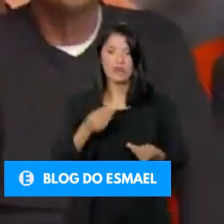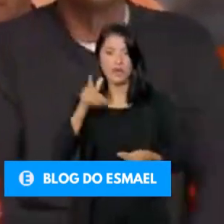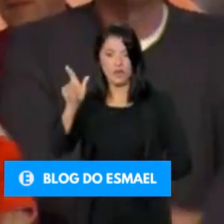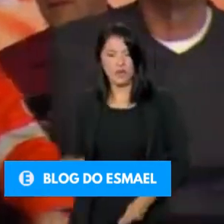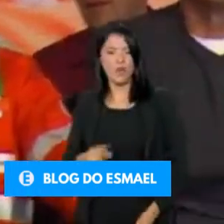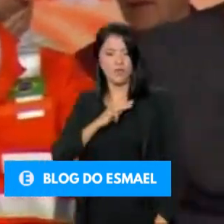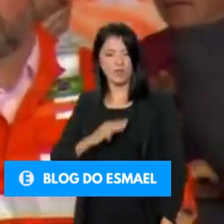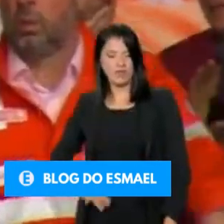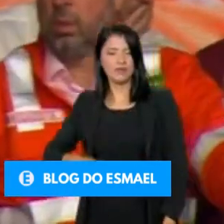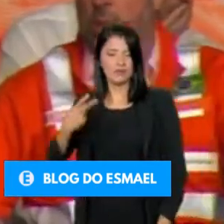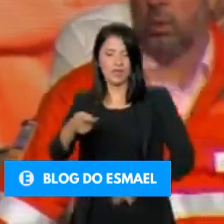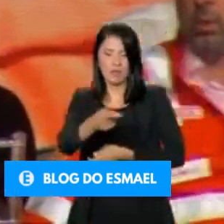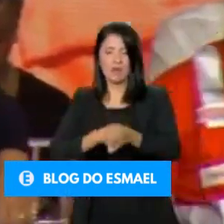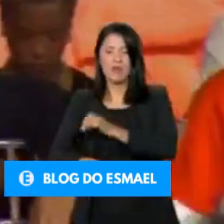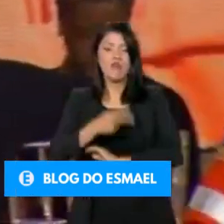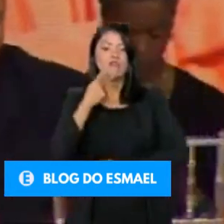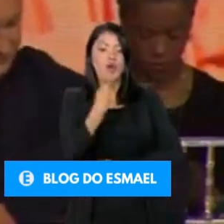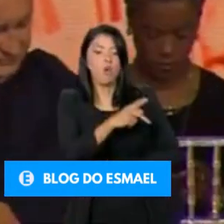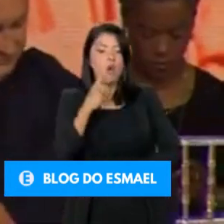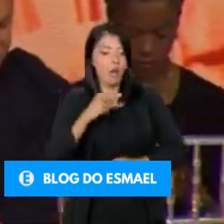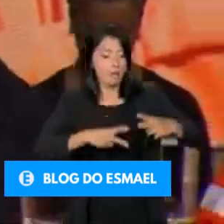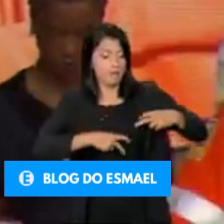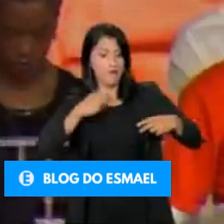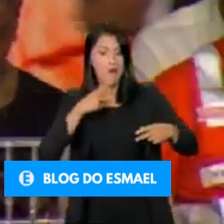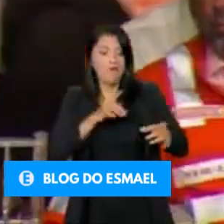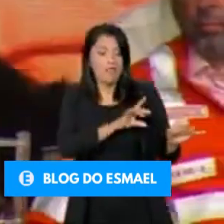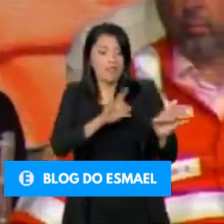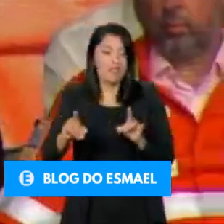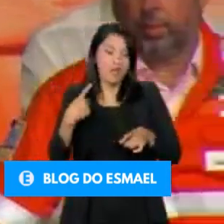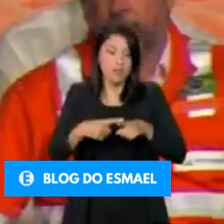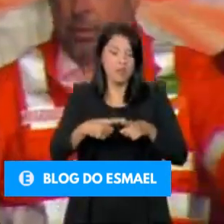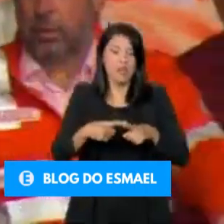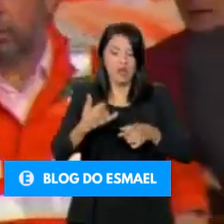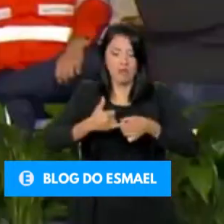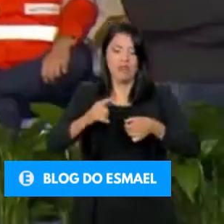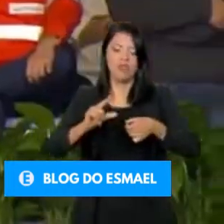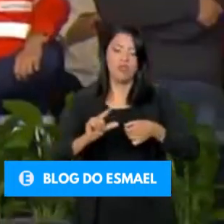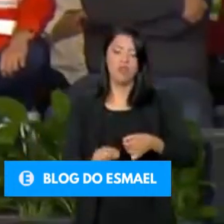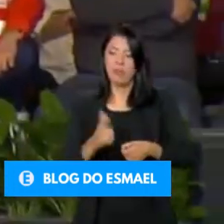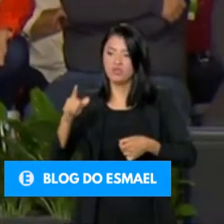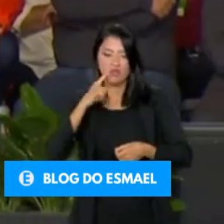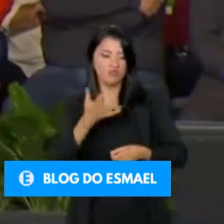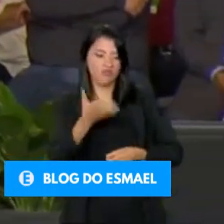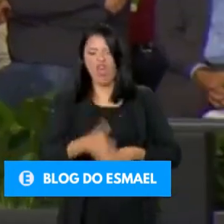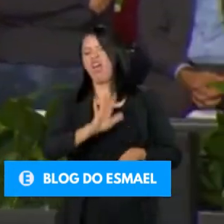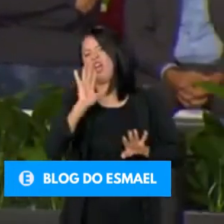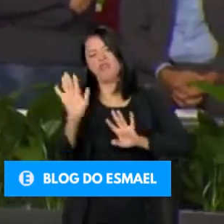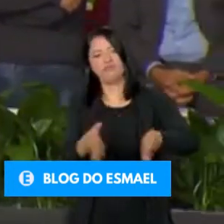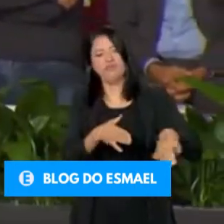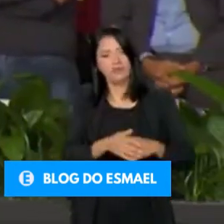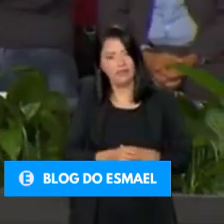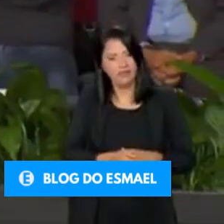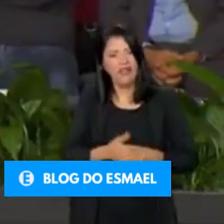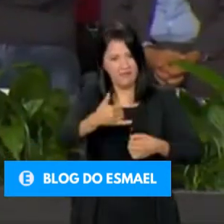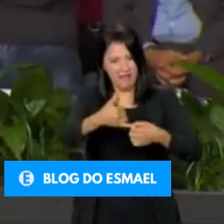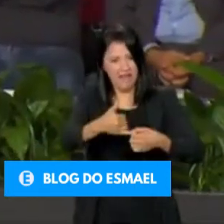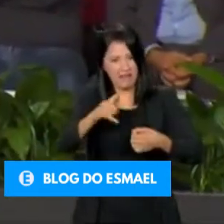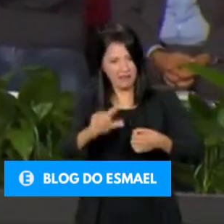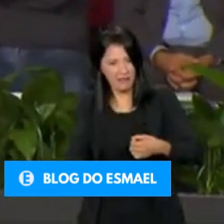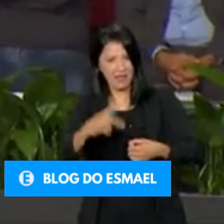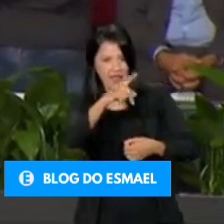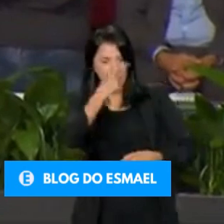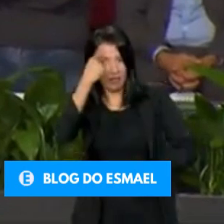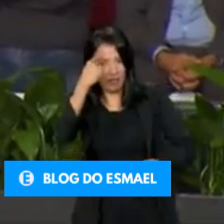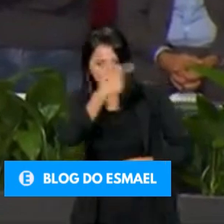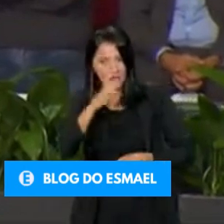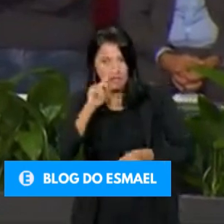que vender logo a Petrobras, porque o petróleo vai acabar e ninguém vai querer mais. O petróleo vai acabar na cabecinha dele, que